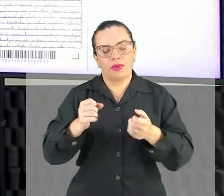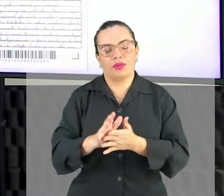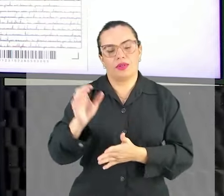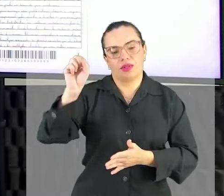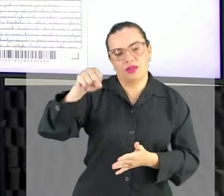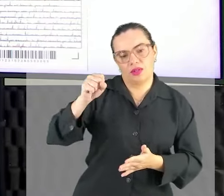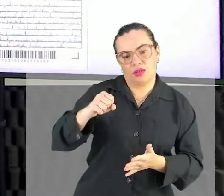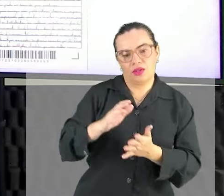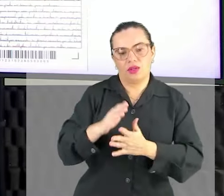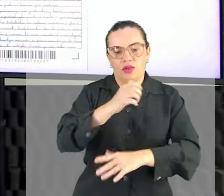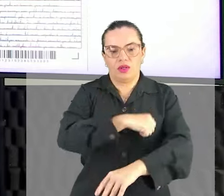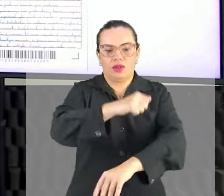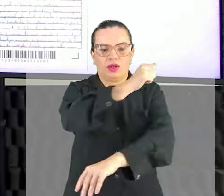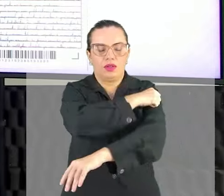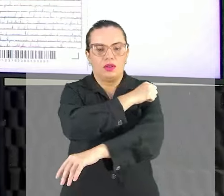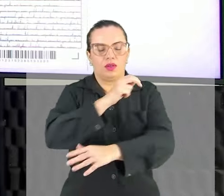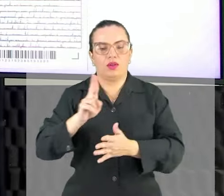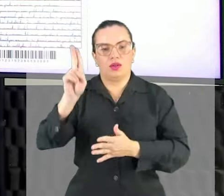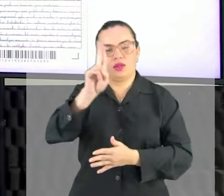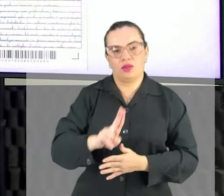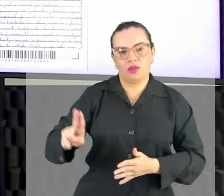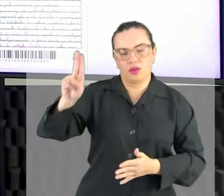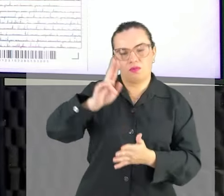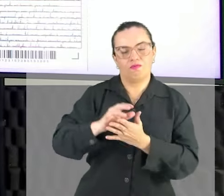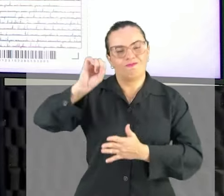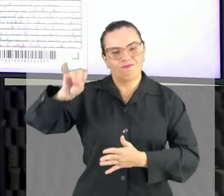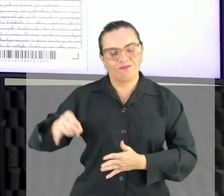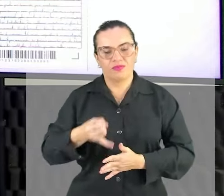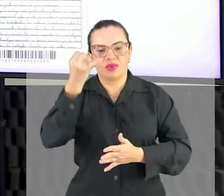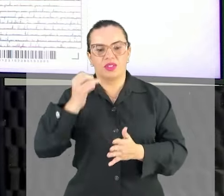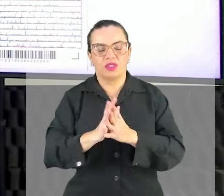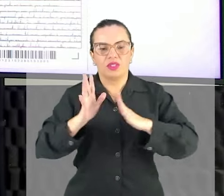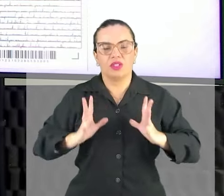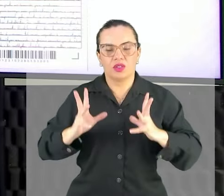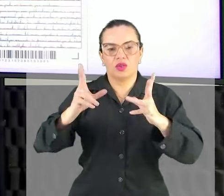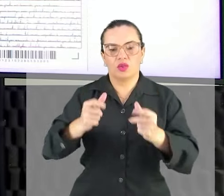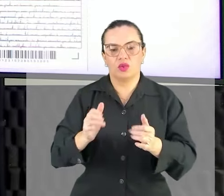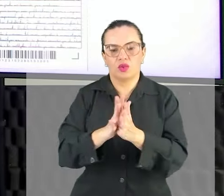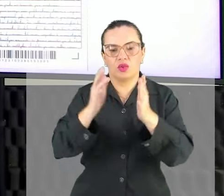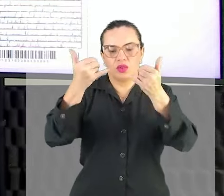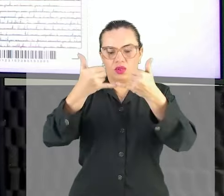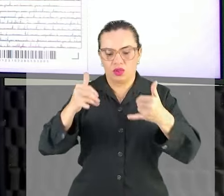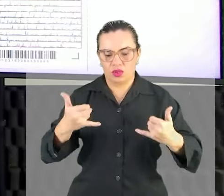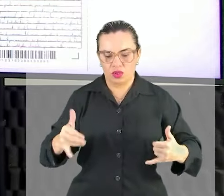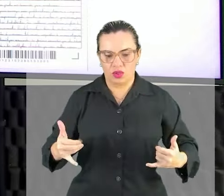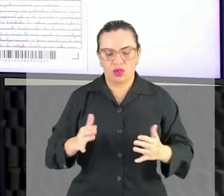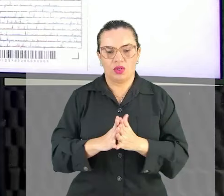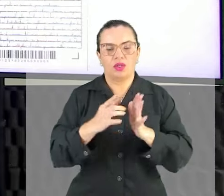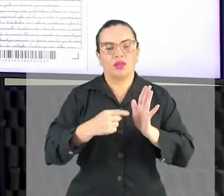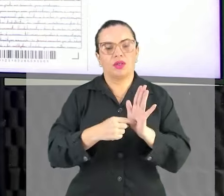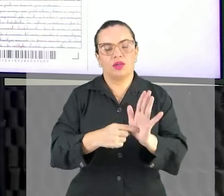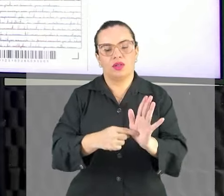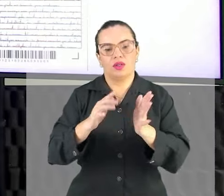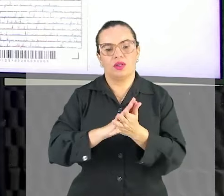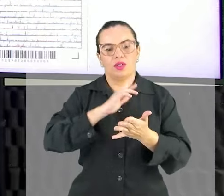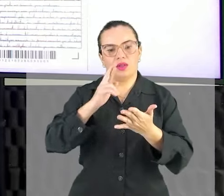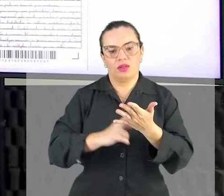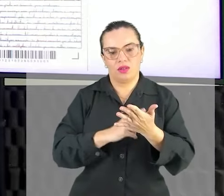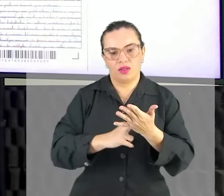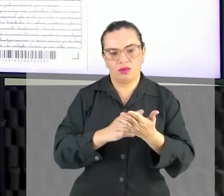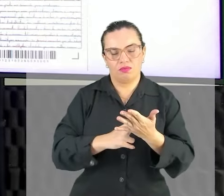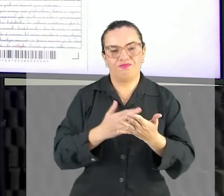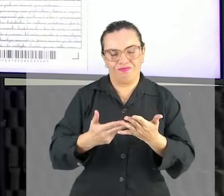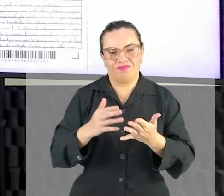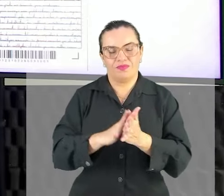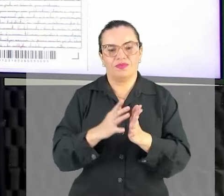caso, o aluno fez um uso altamente proveitoso de todas as linhas que lhes foram dadas, que foram dadas